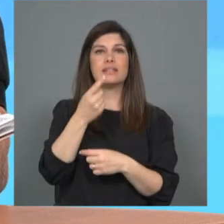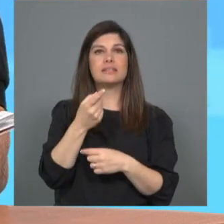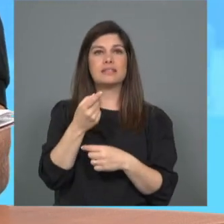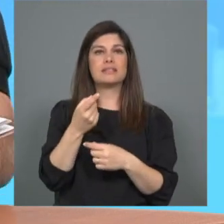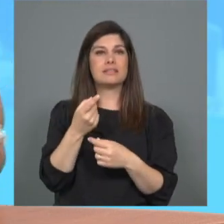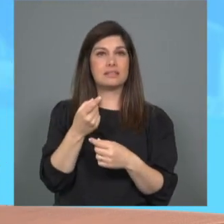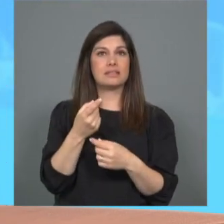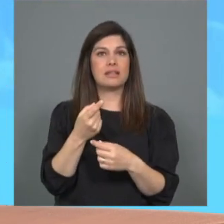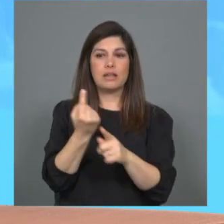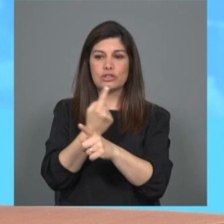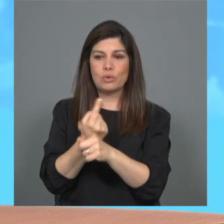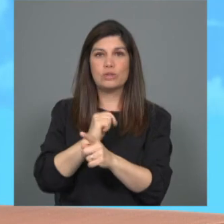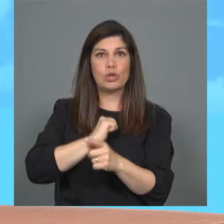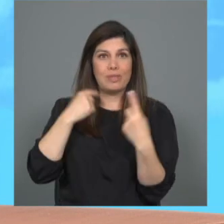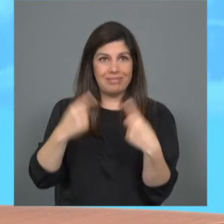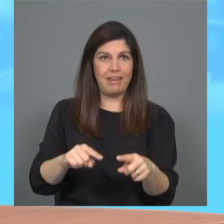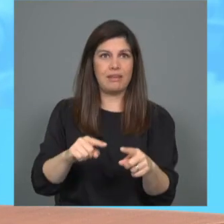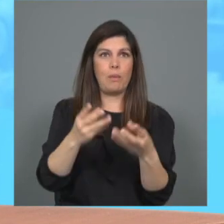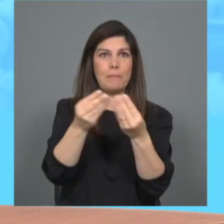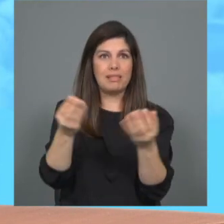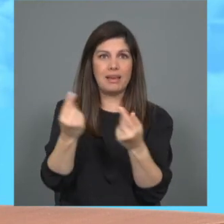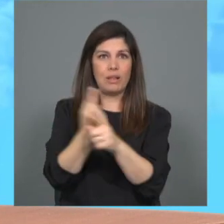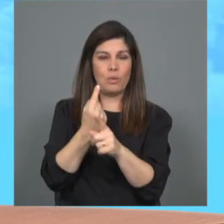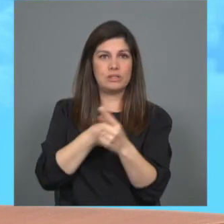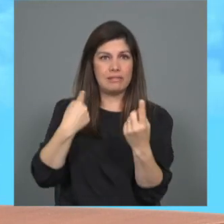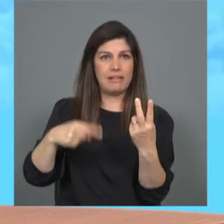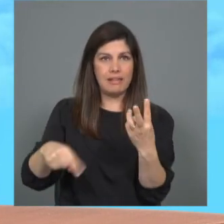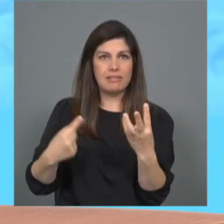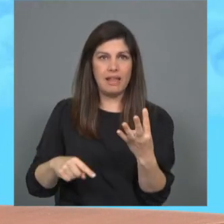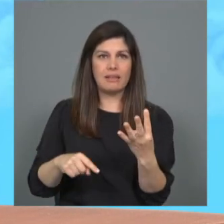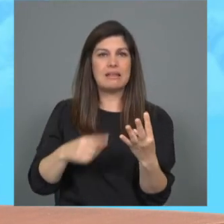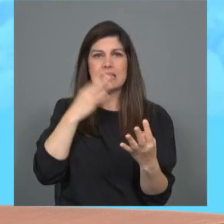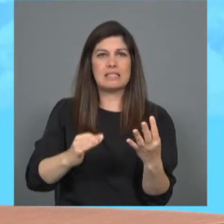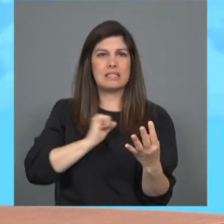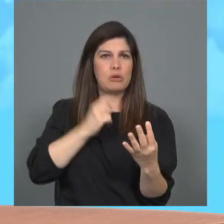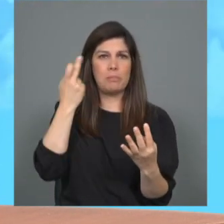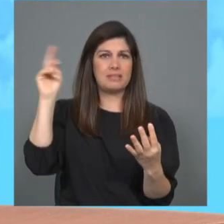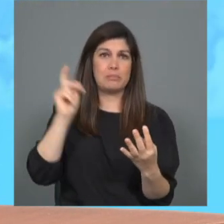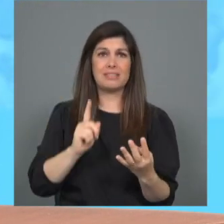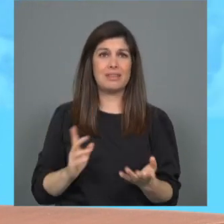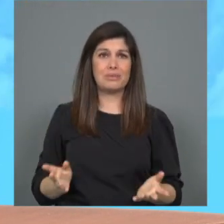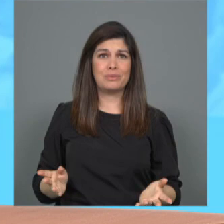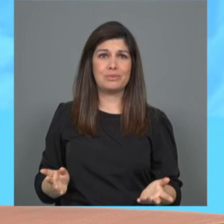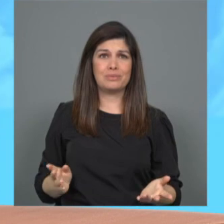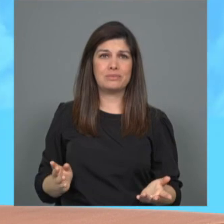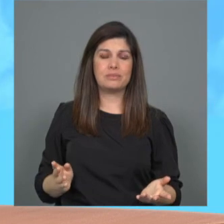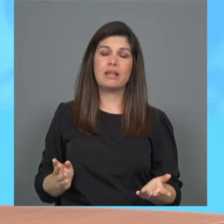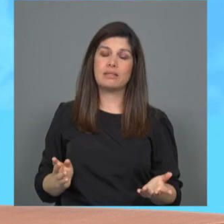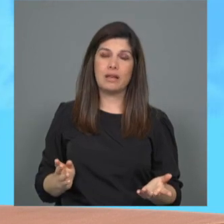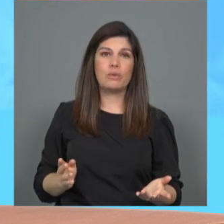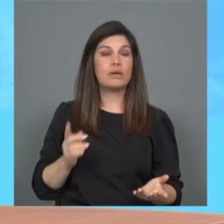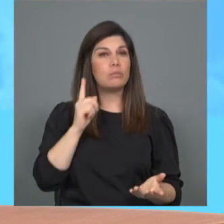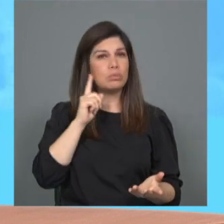muito fiáveis, as realidades materiais não são muito fiáveis. Então procuremos realmente